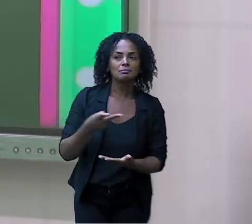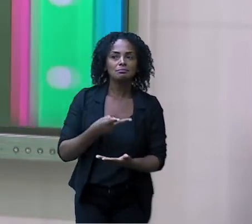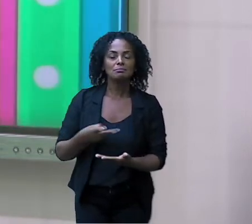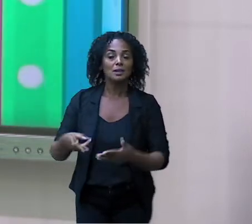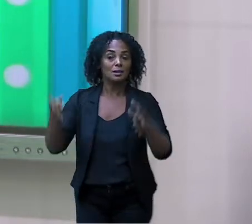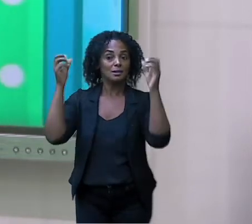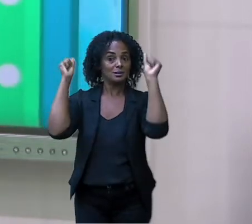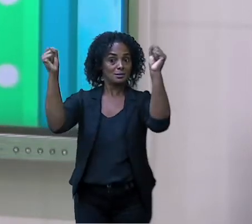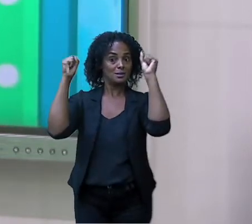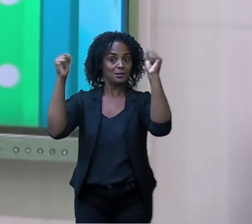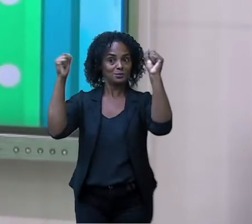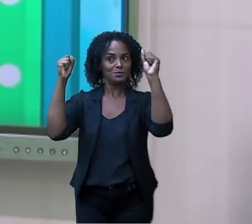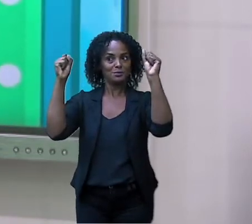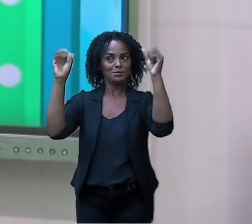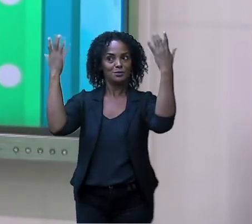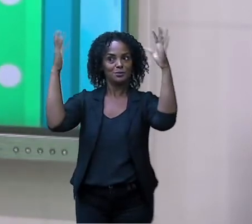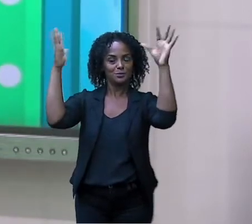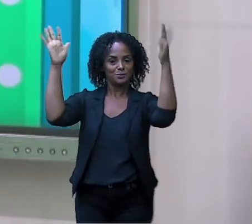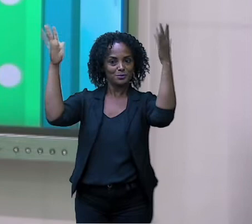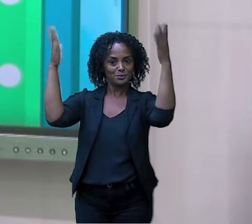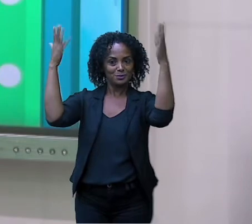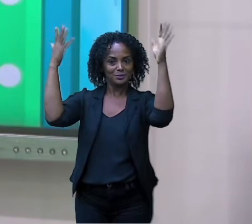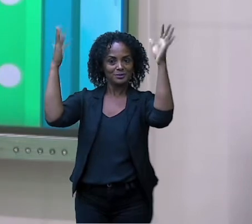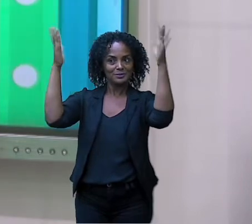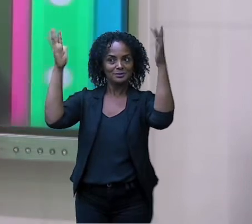Isso mesmo.